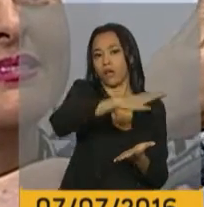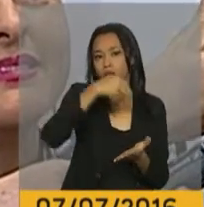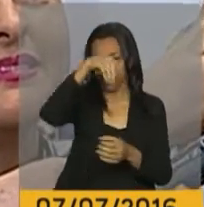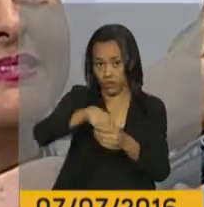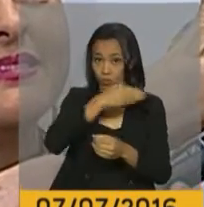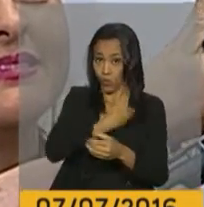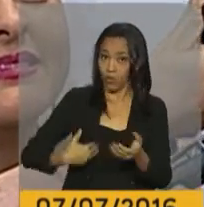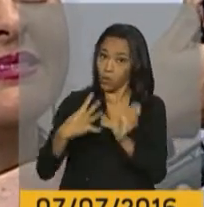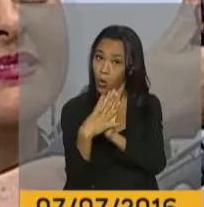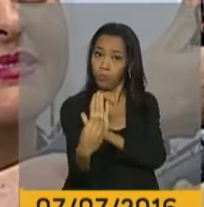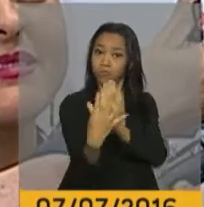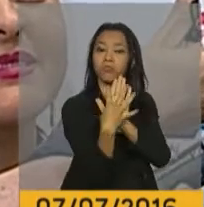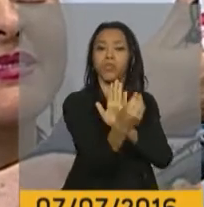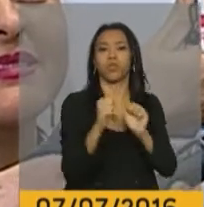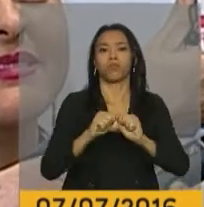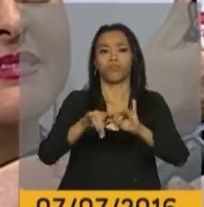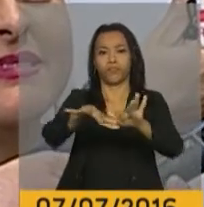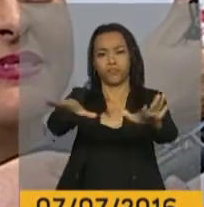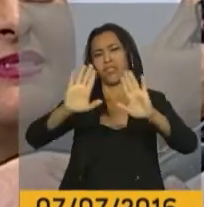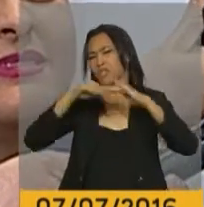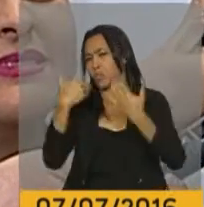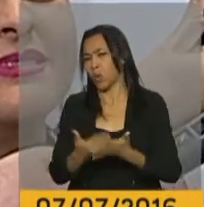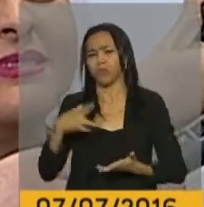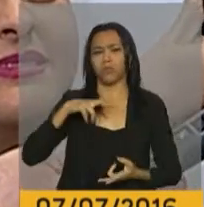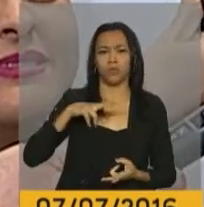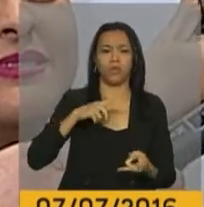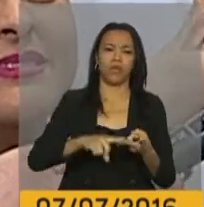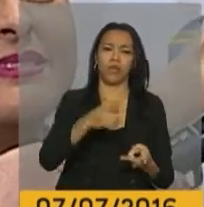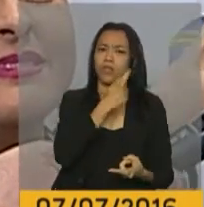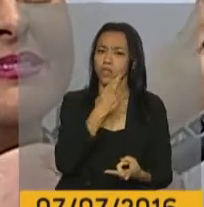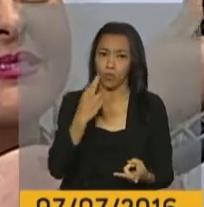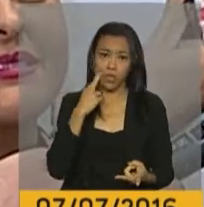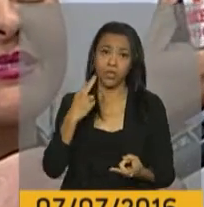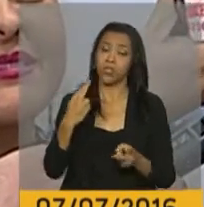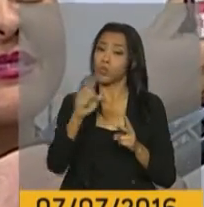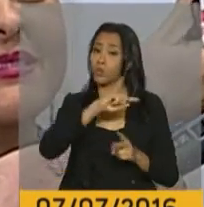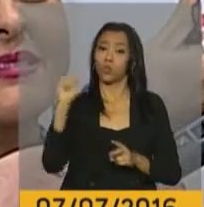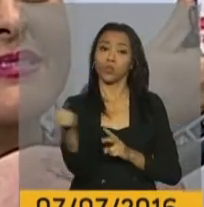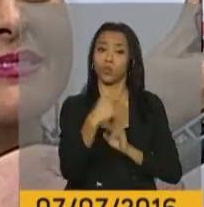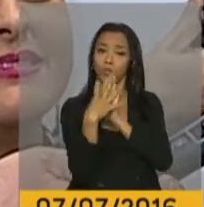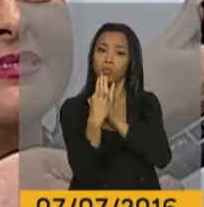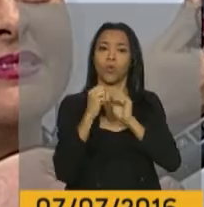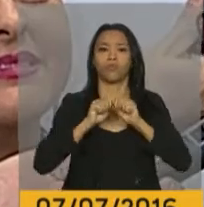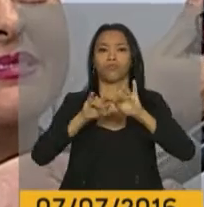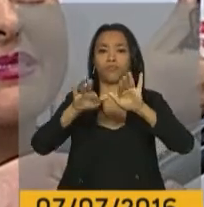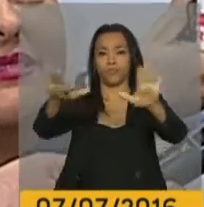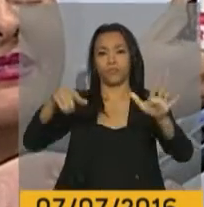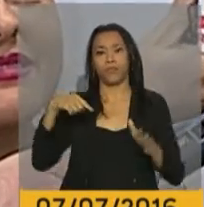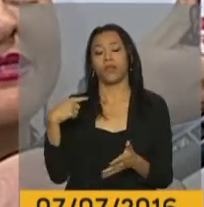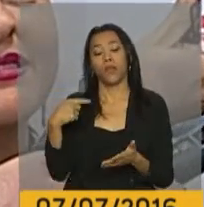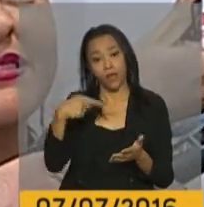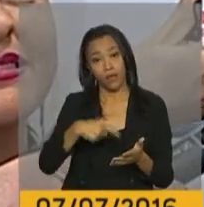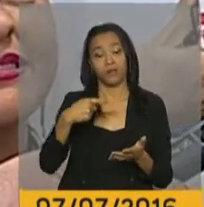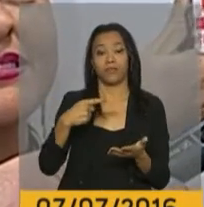áreas de governo também das escolas particulares de restaurantes porque é preciso reduzir sal e açúcar na alimentação para que as pessoas